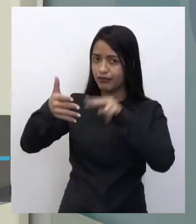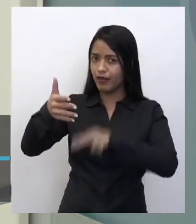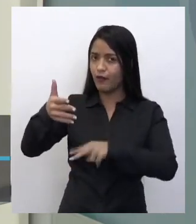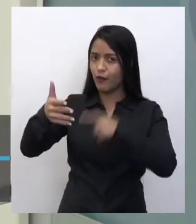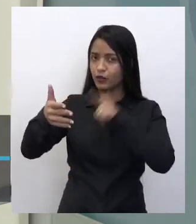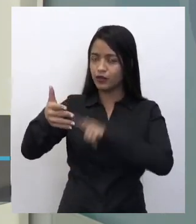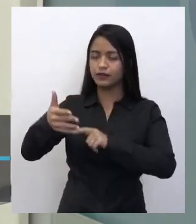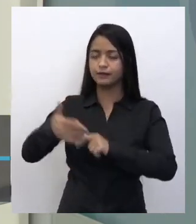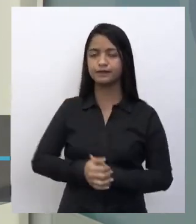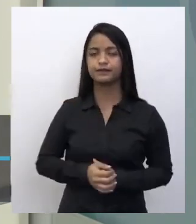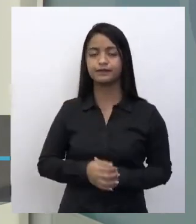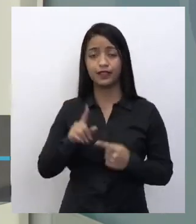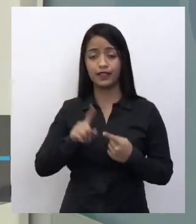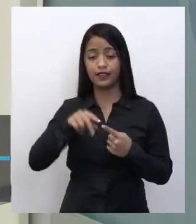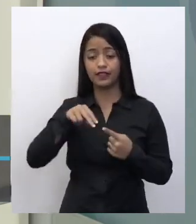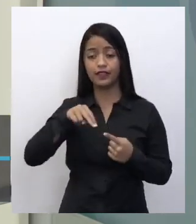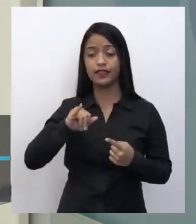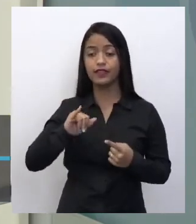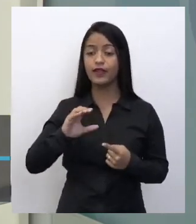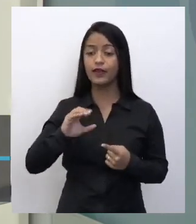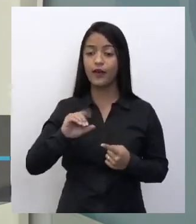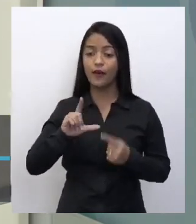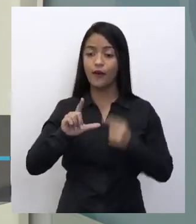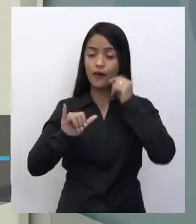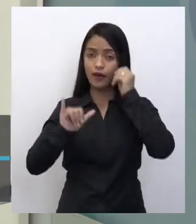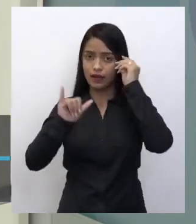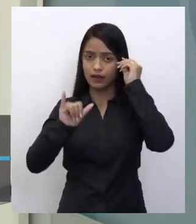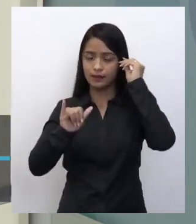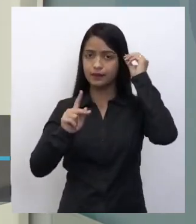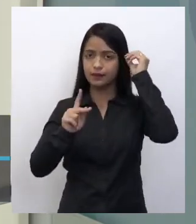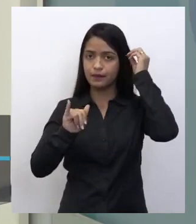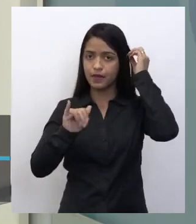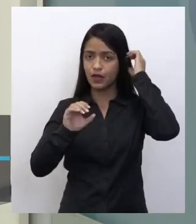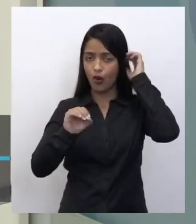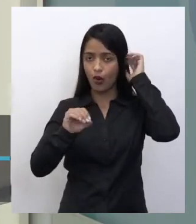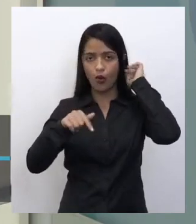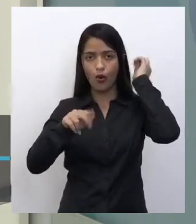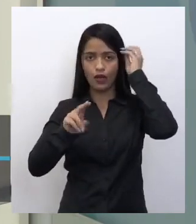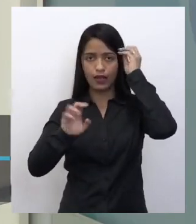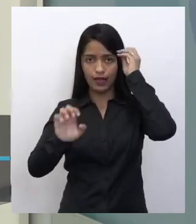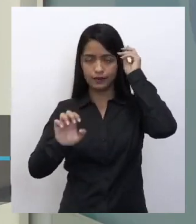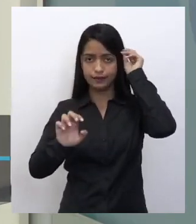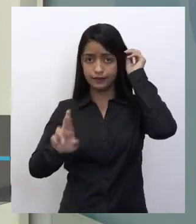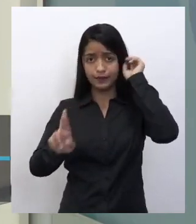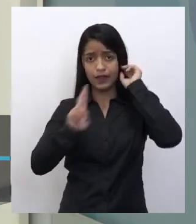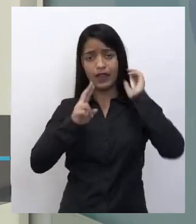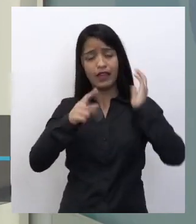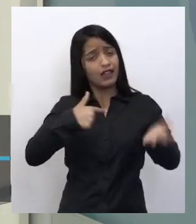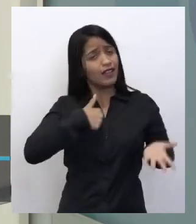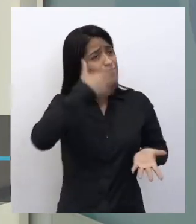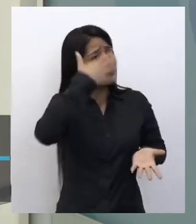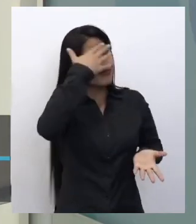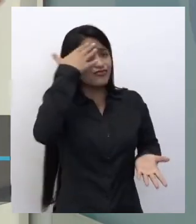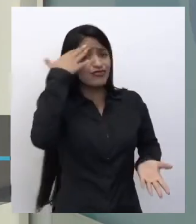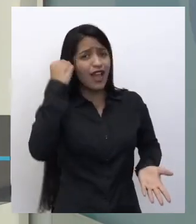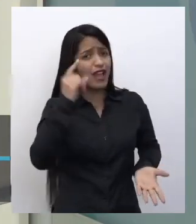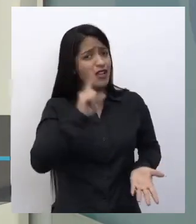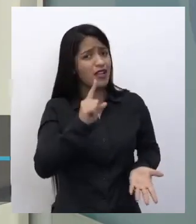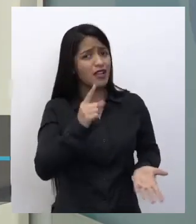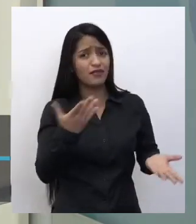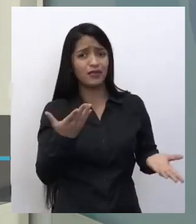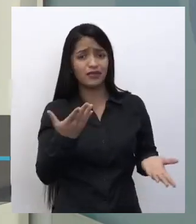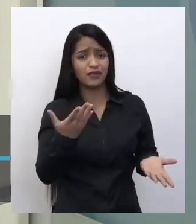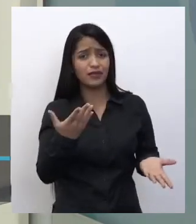cadê? Nicole Pioque, ou Pioque, não sei, não lembro. Ô, oh, professora, ninguém olha as